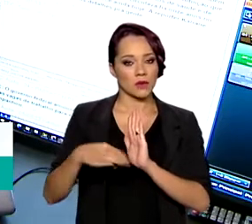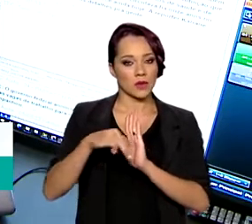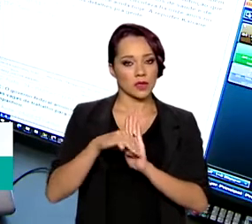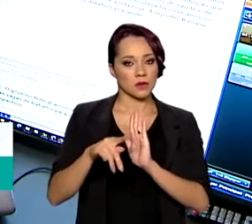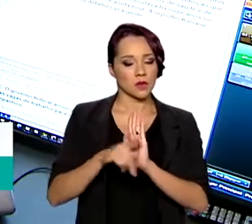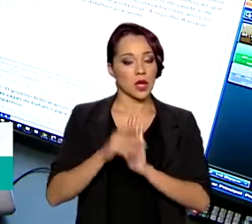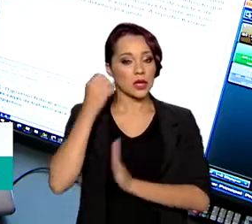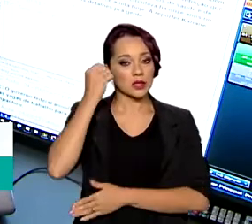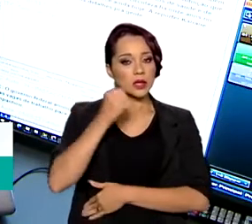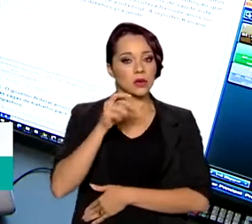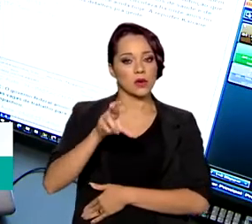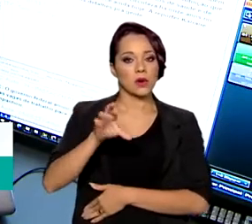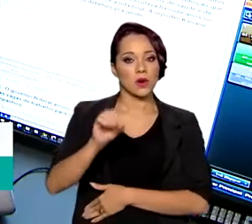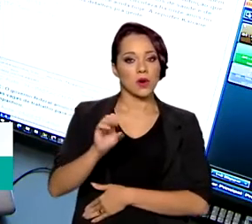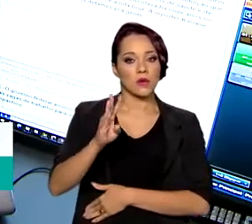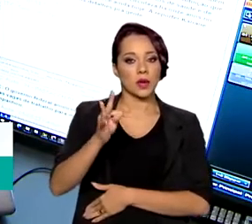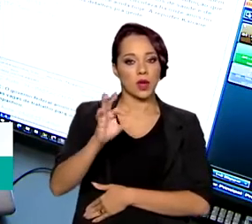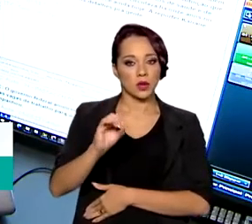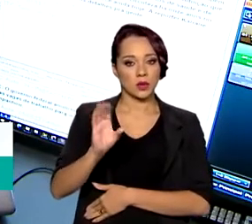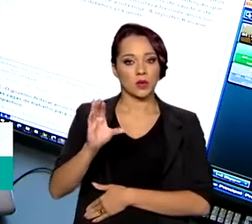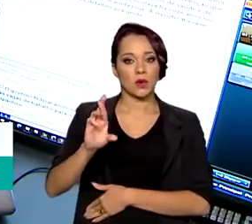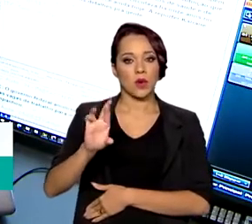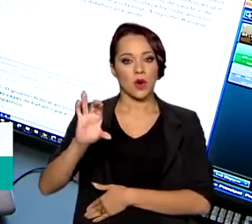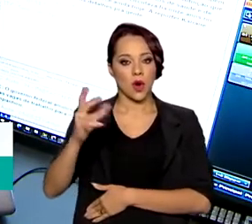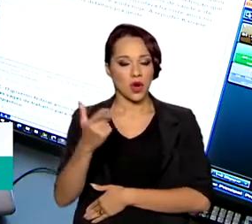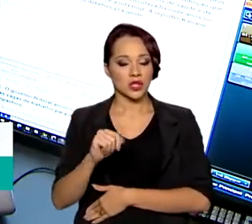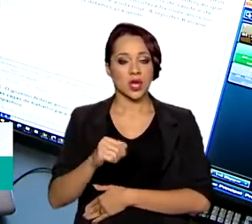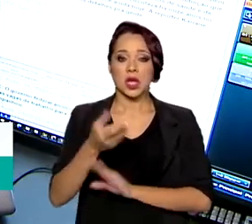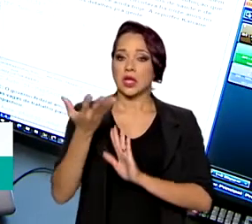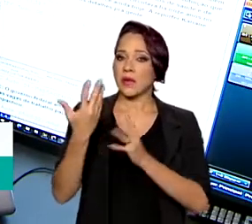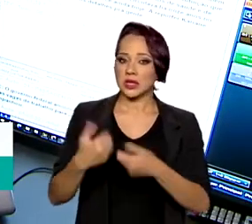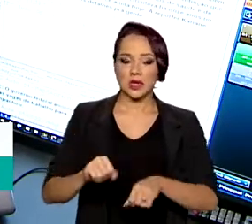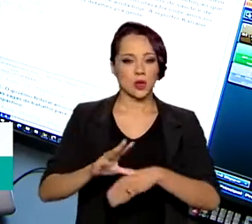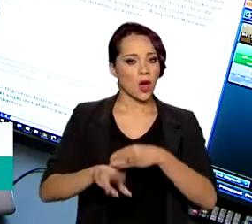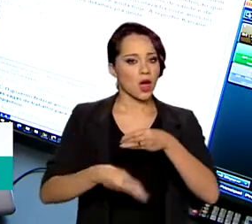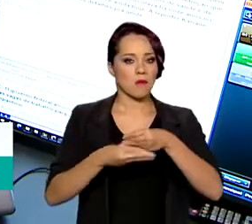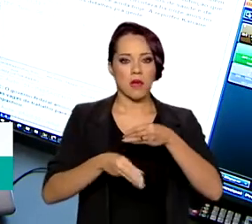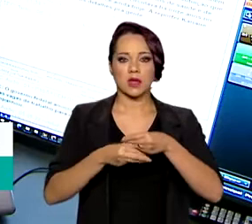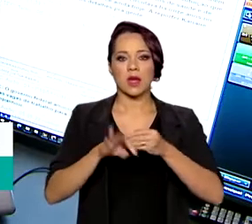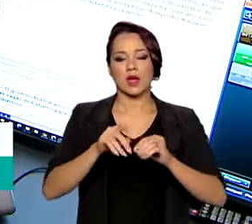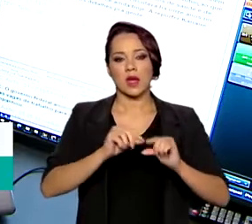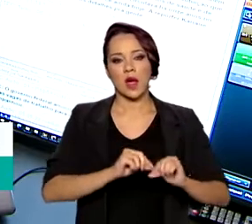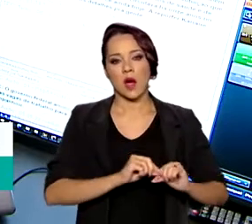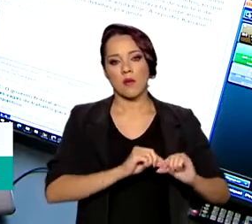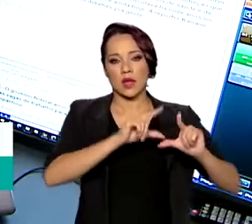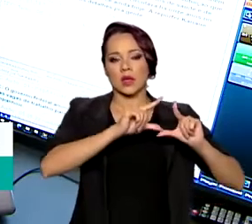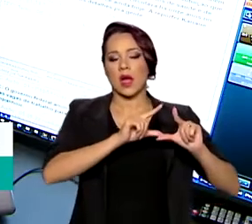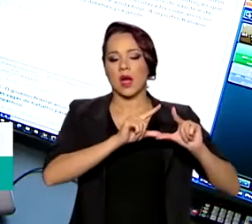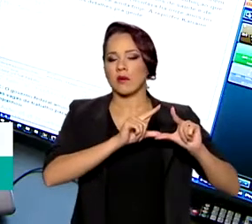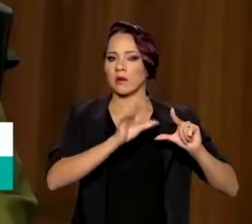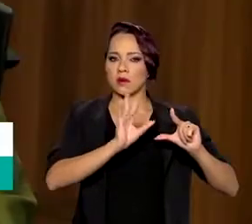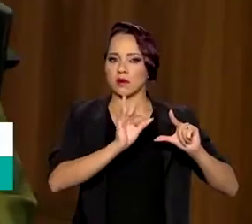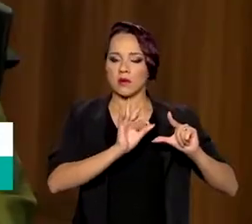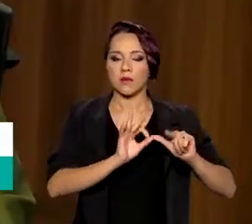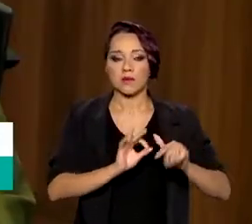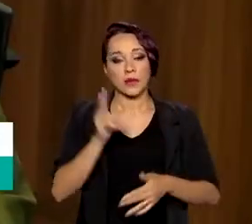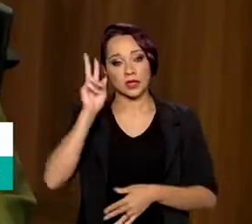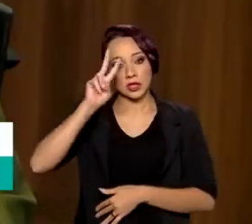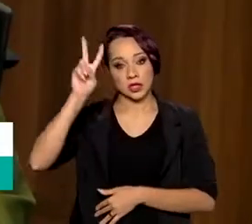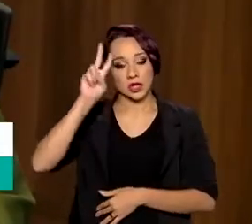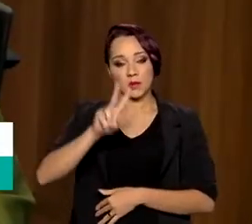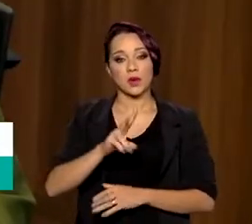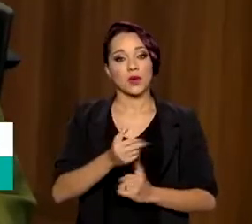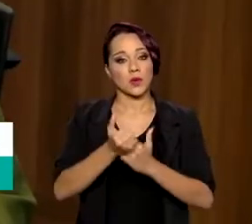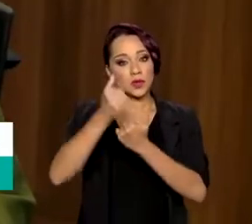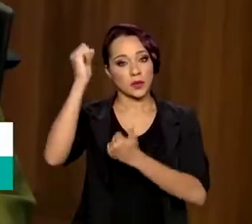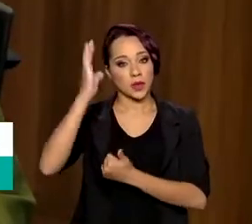Rocha, do PTB do Maranhão, rejeitou todas as emendas que sugeriam aumentar esse valor, né? A gente lembra que o